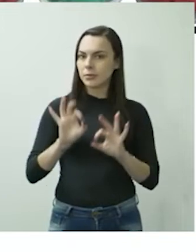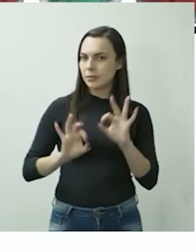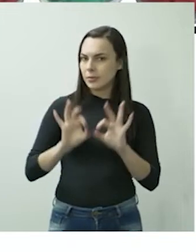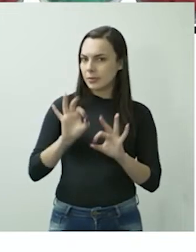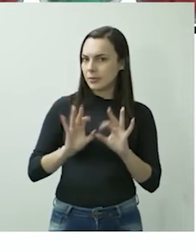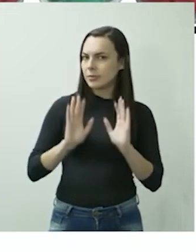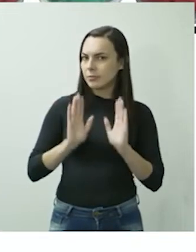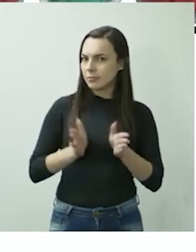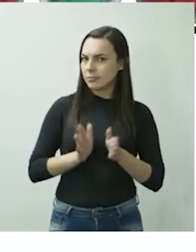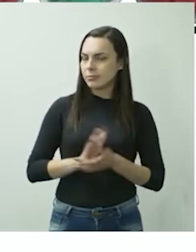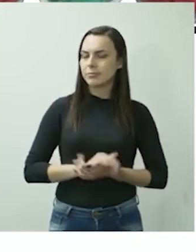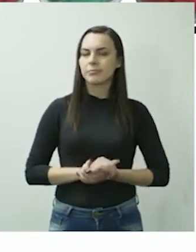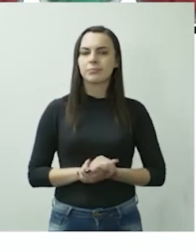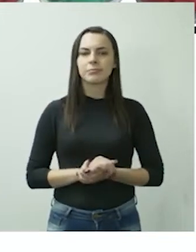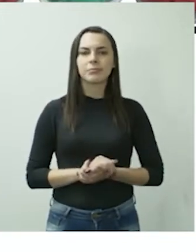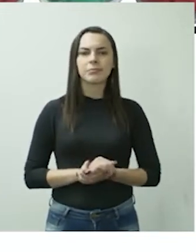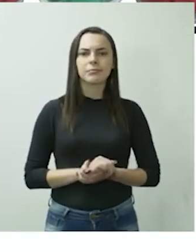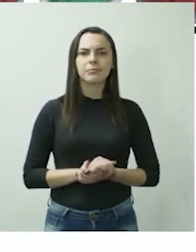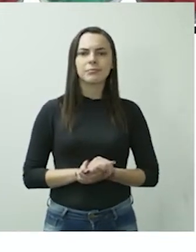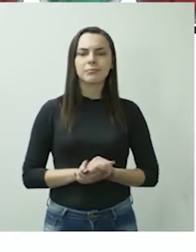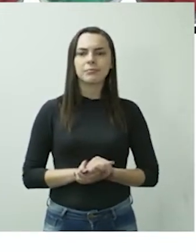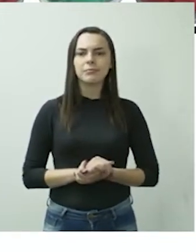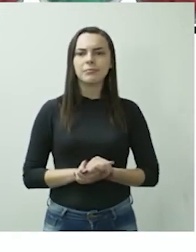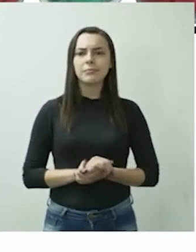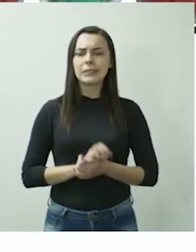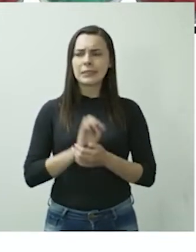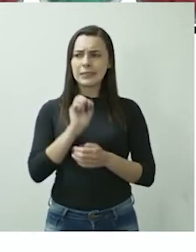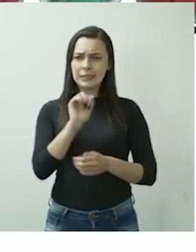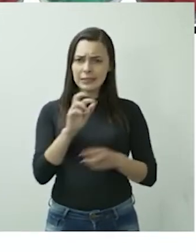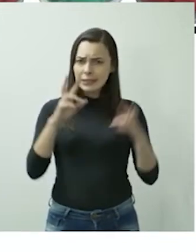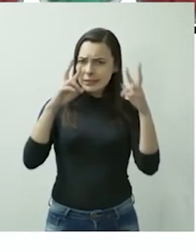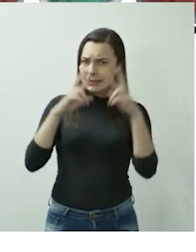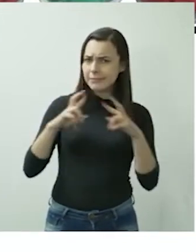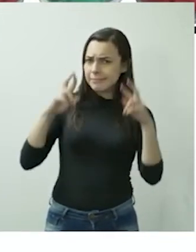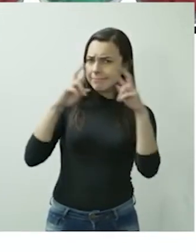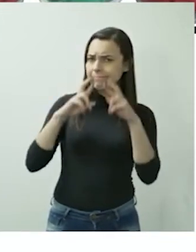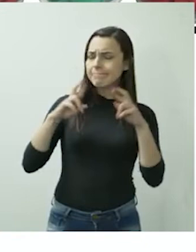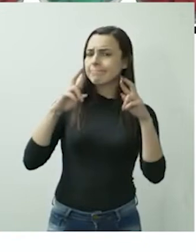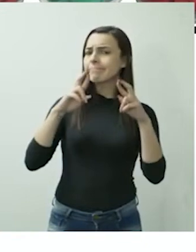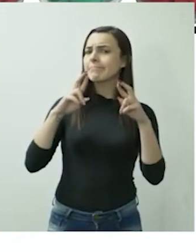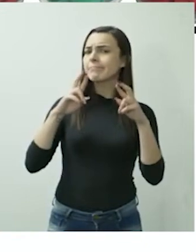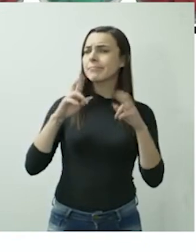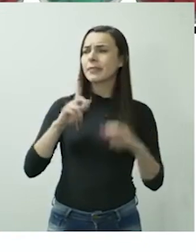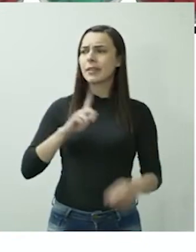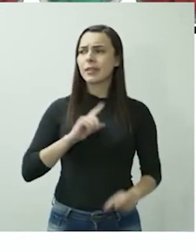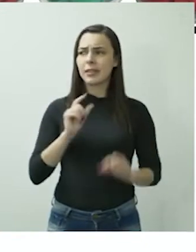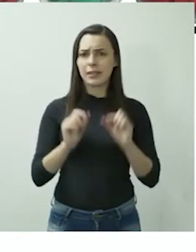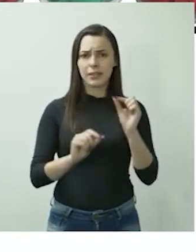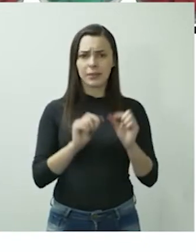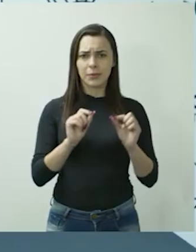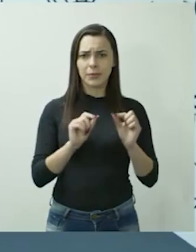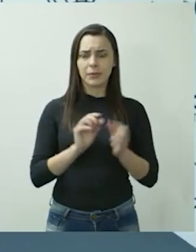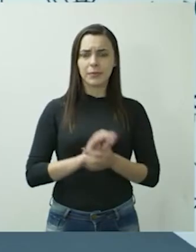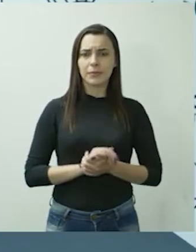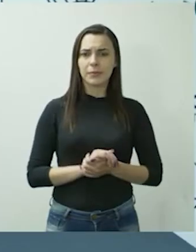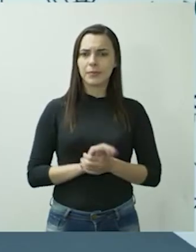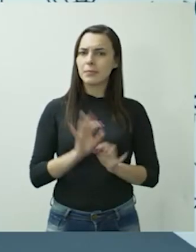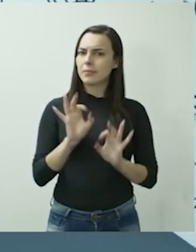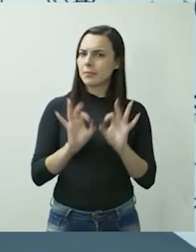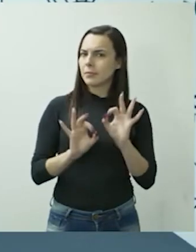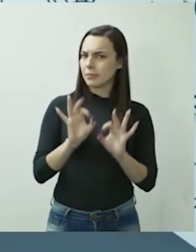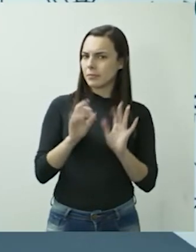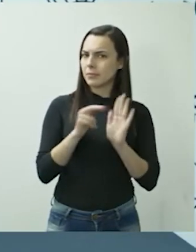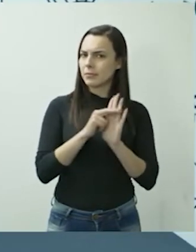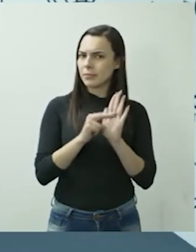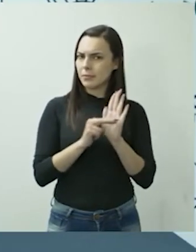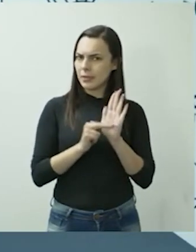na prateleira. Mas se nós observarmos, ela manteve aqui, ó, uma organização,